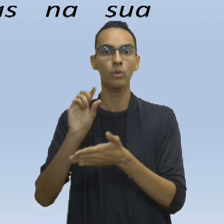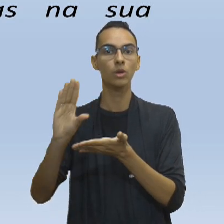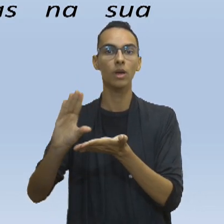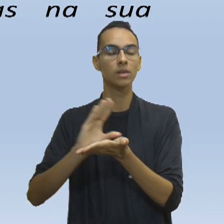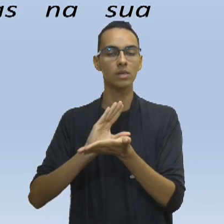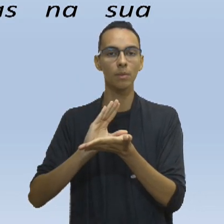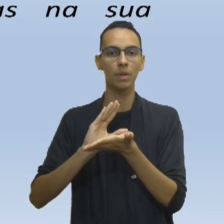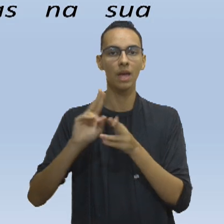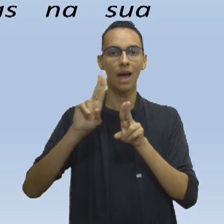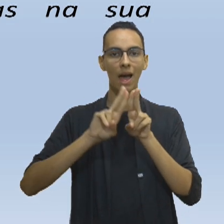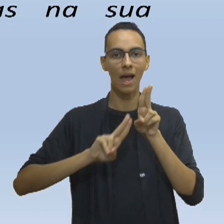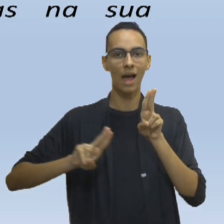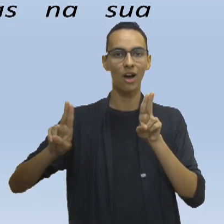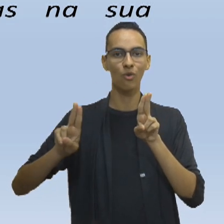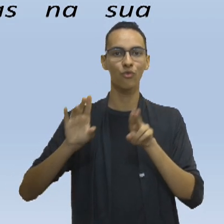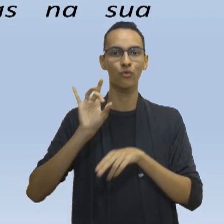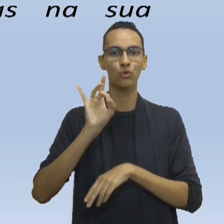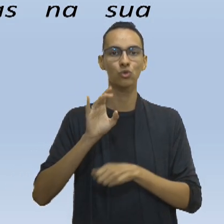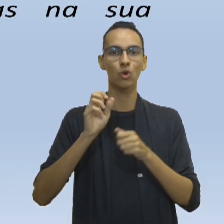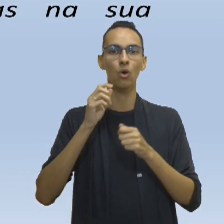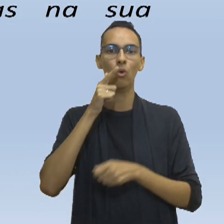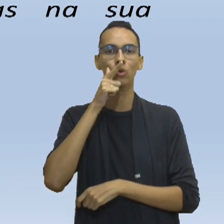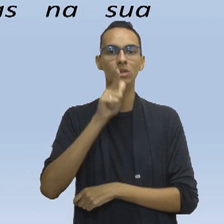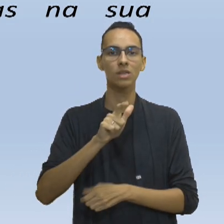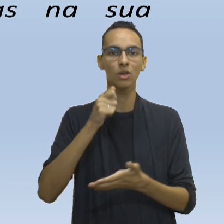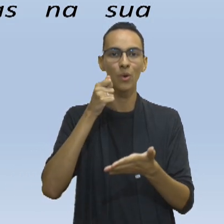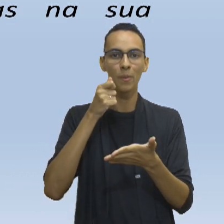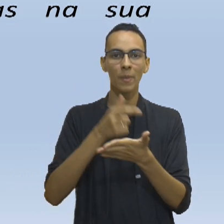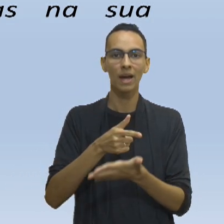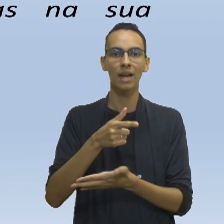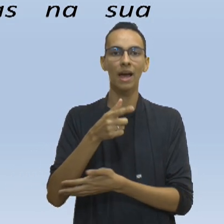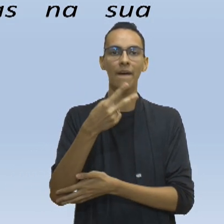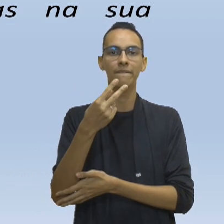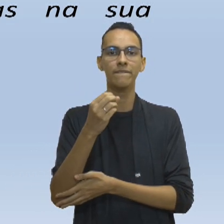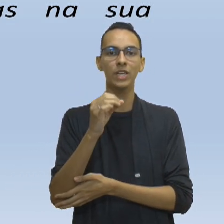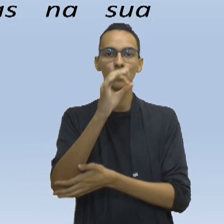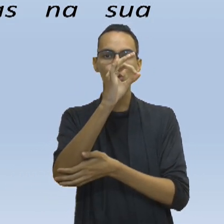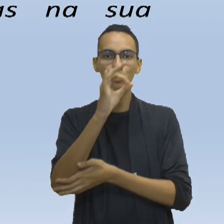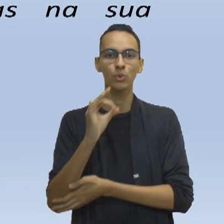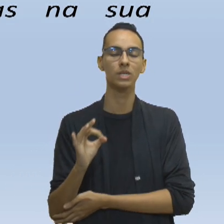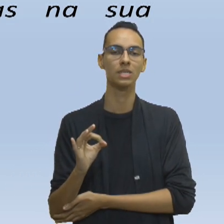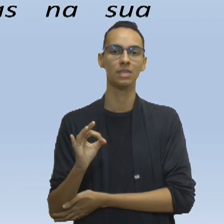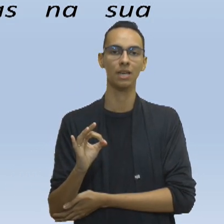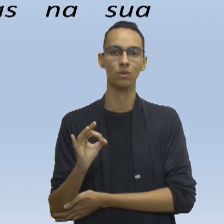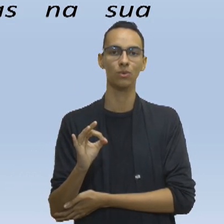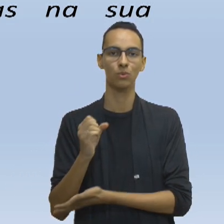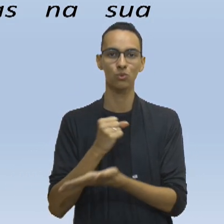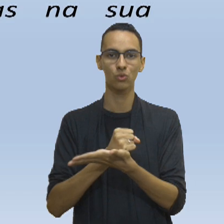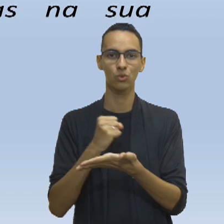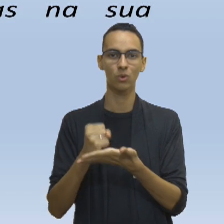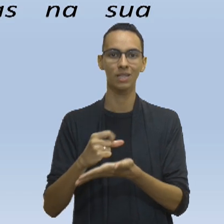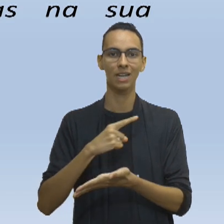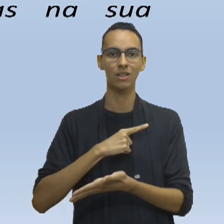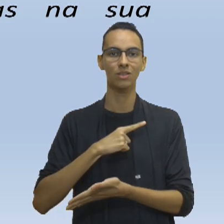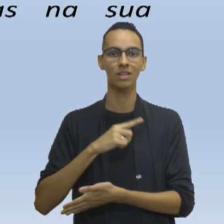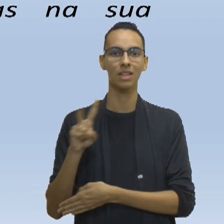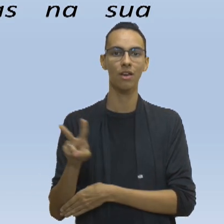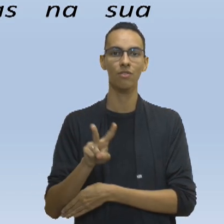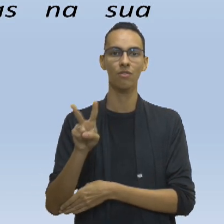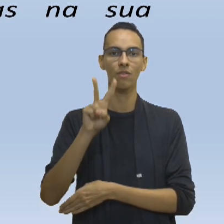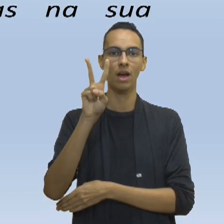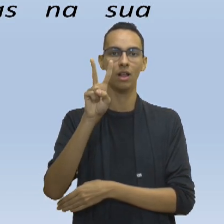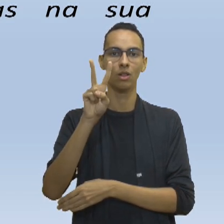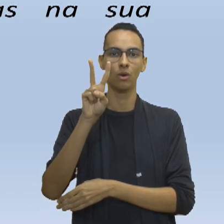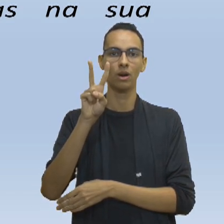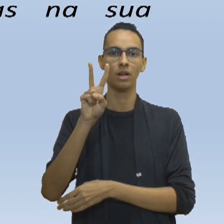a UFO só pôde pagar em torno de 20% dos contratos que têm valor médio maior do que